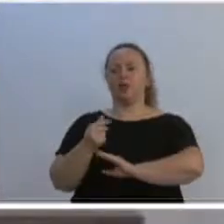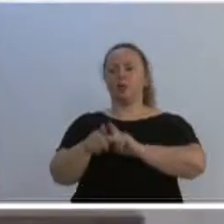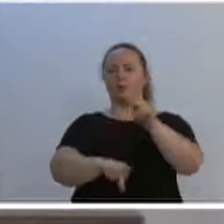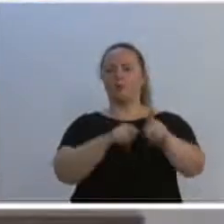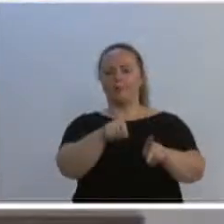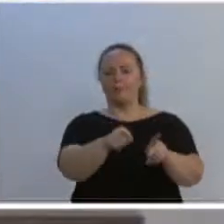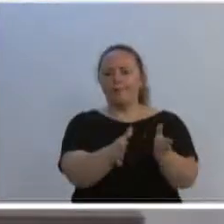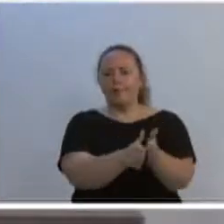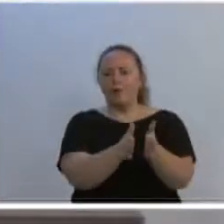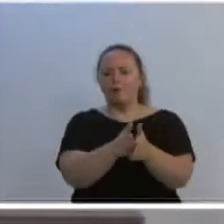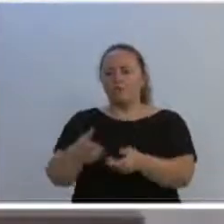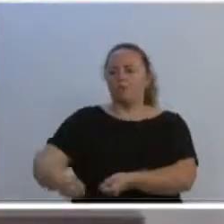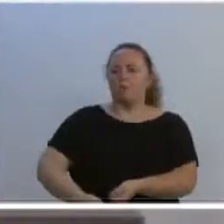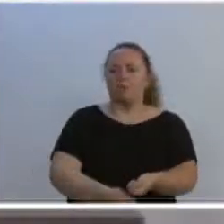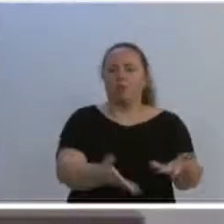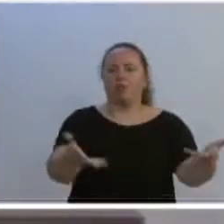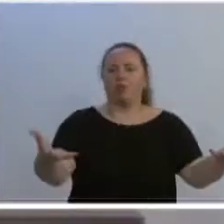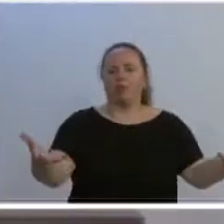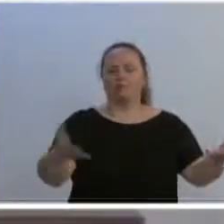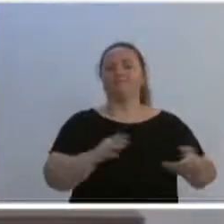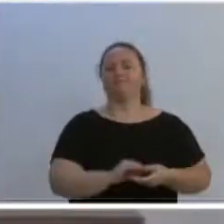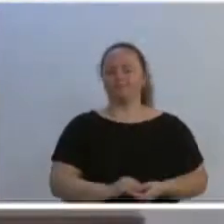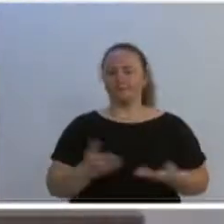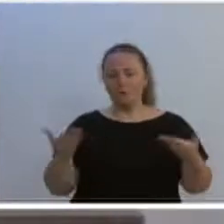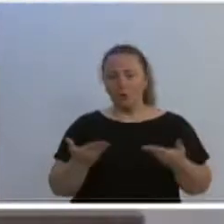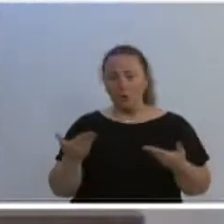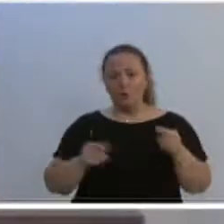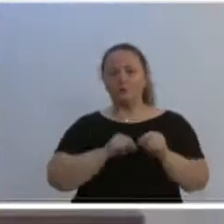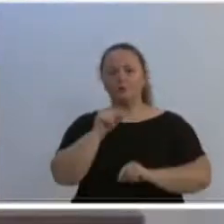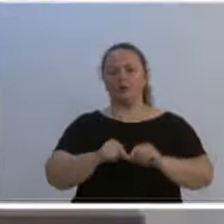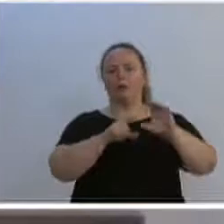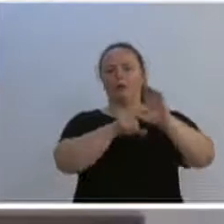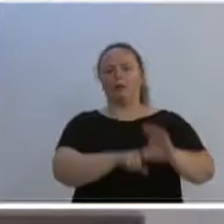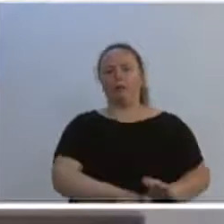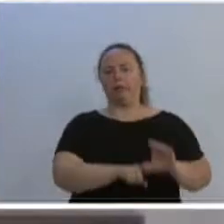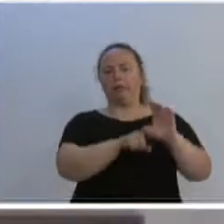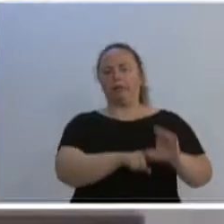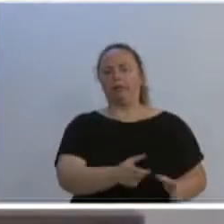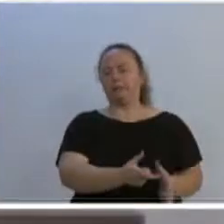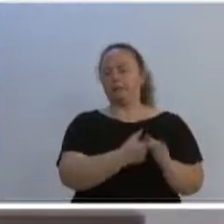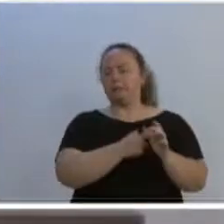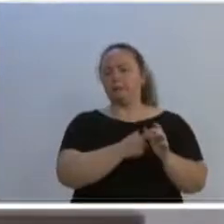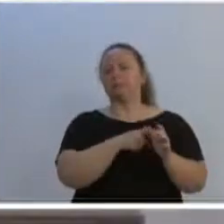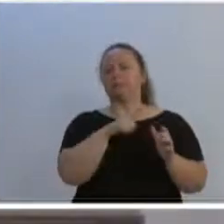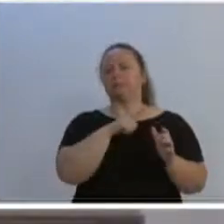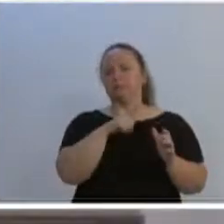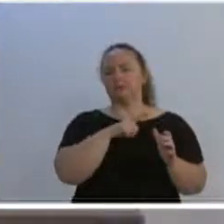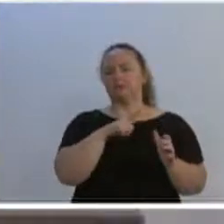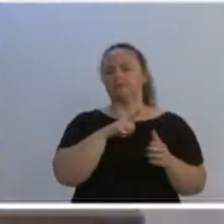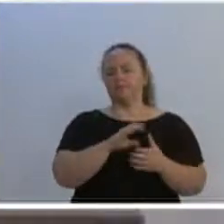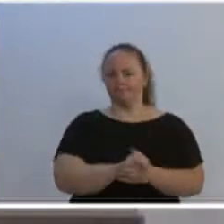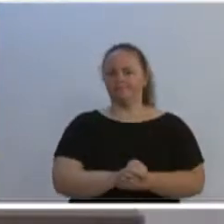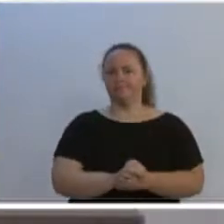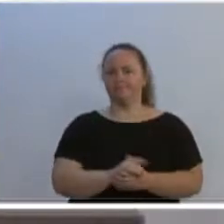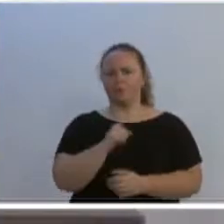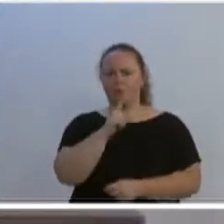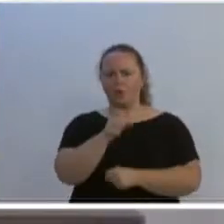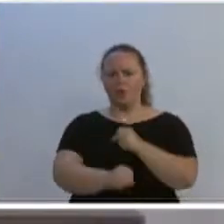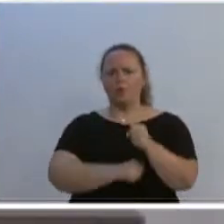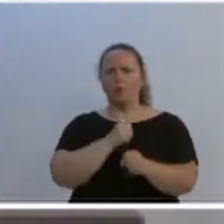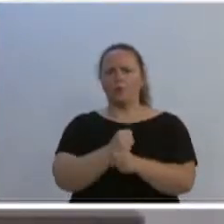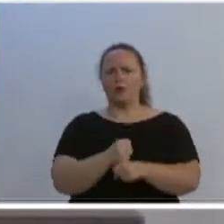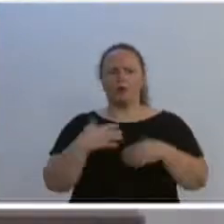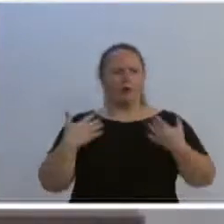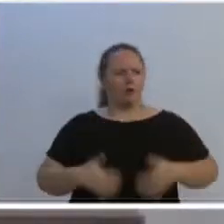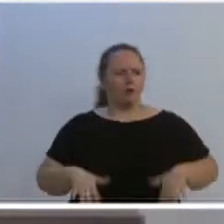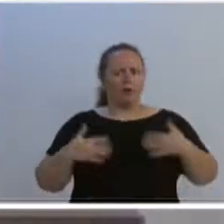se faz e não se cria uma condição na qual o país vem passando, vereador Lenilson, em um ano. Nós não